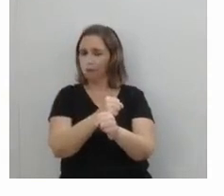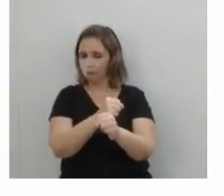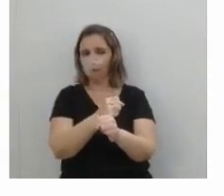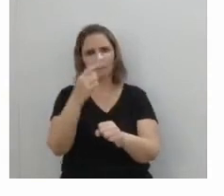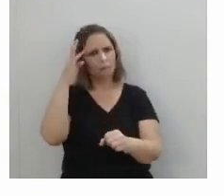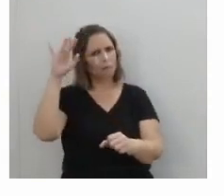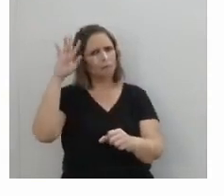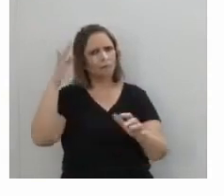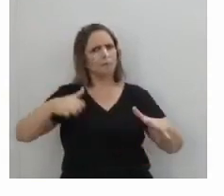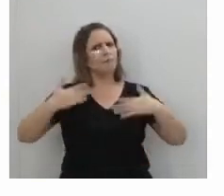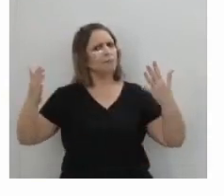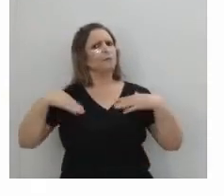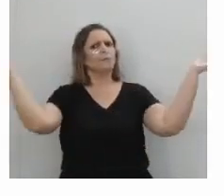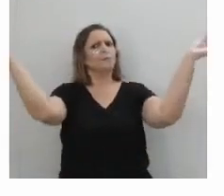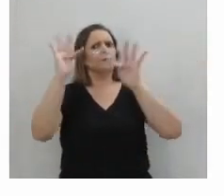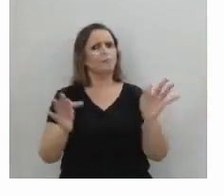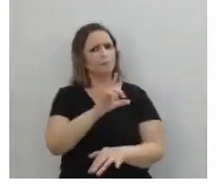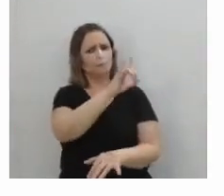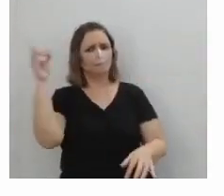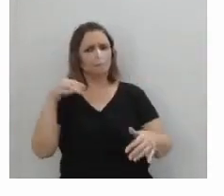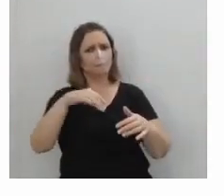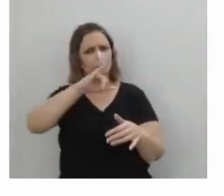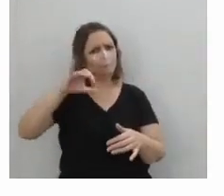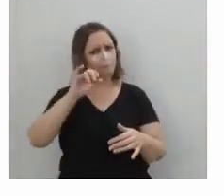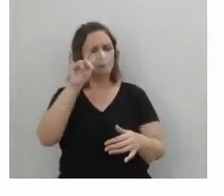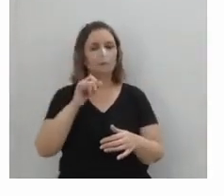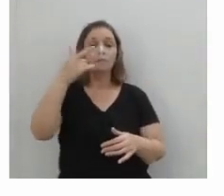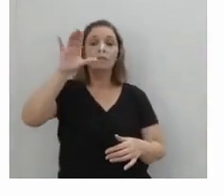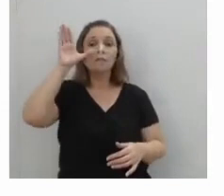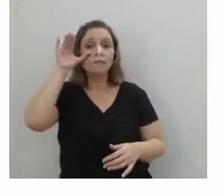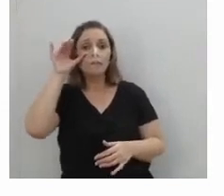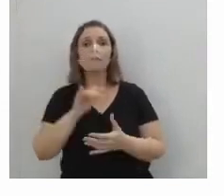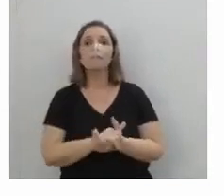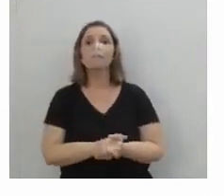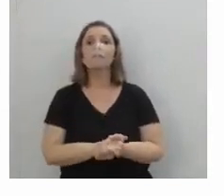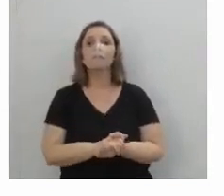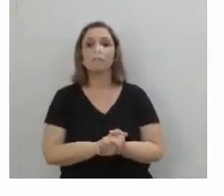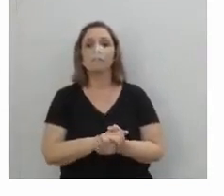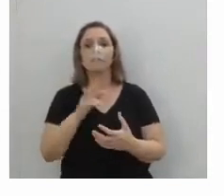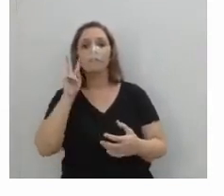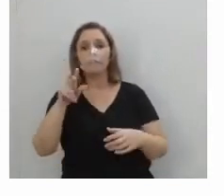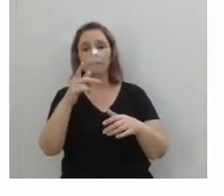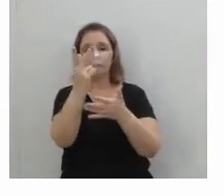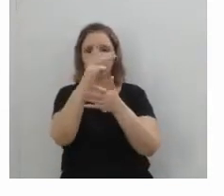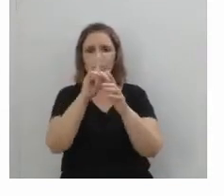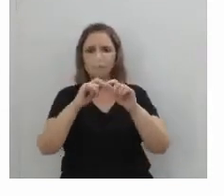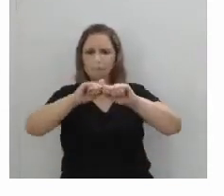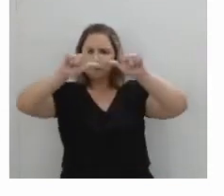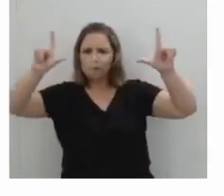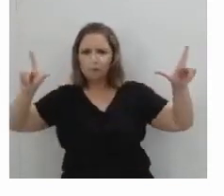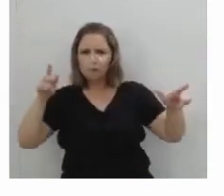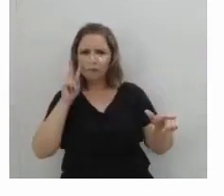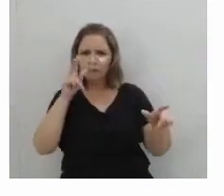Então imagine a alegria no dia desse jogo. Outra curiosidade que eu trago para vocês, acompanha aí nessa animação.